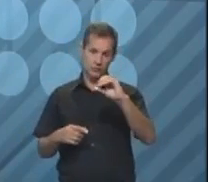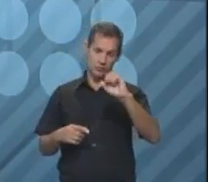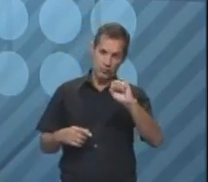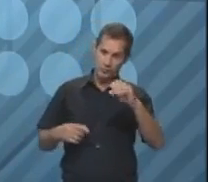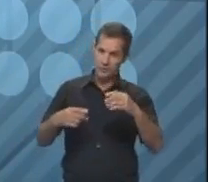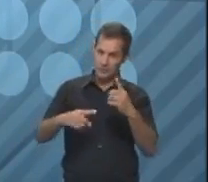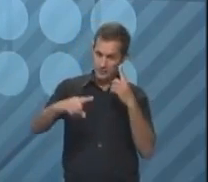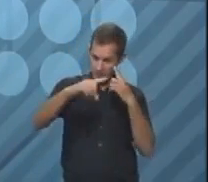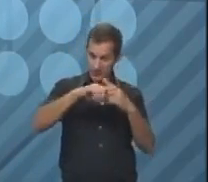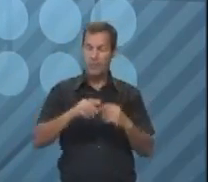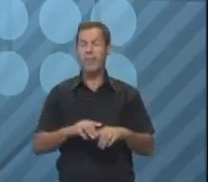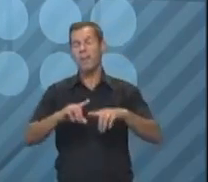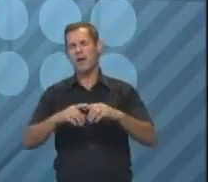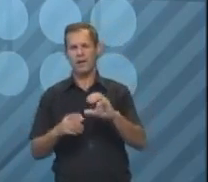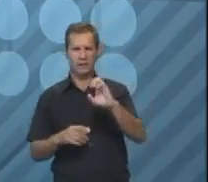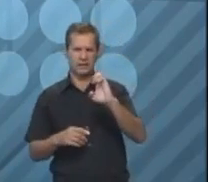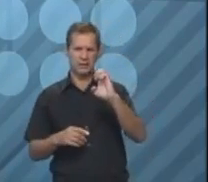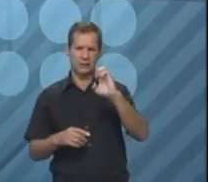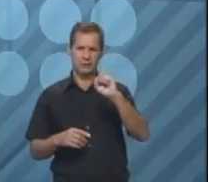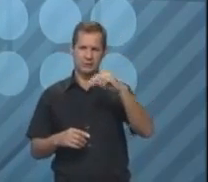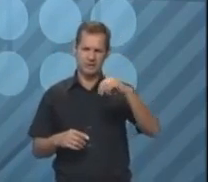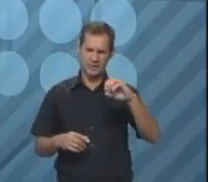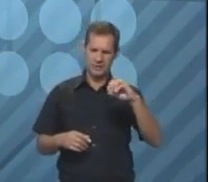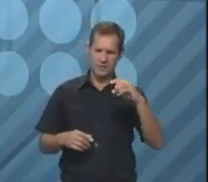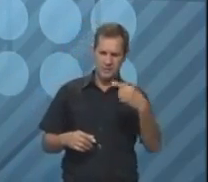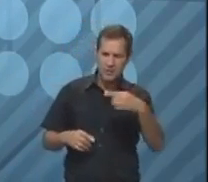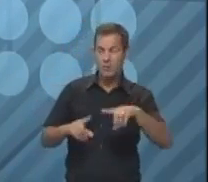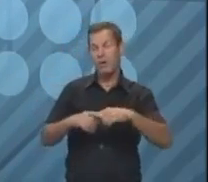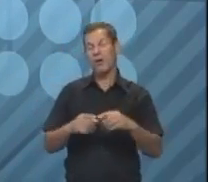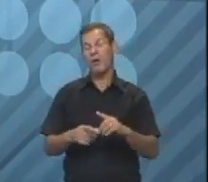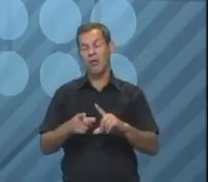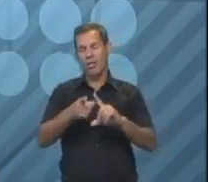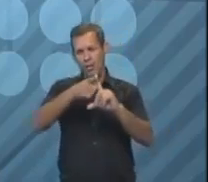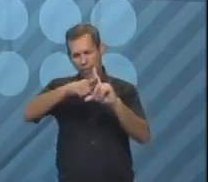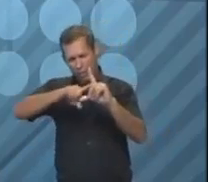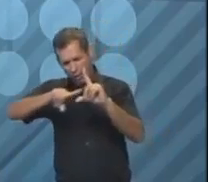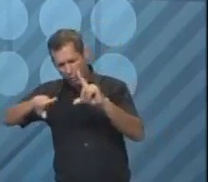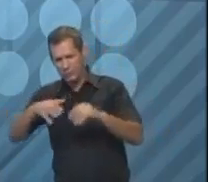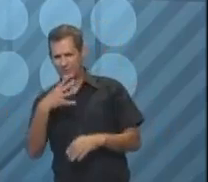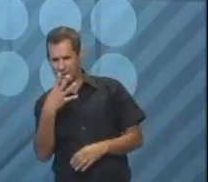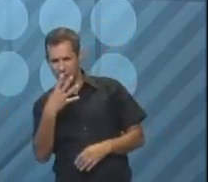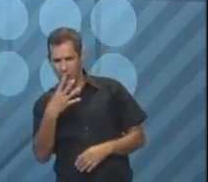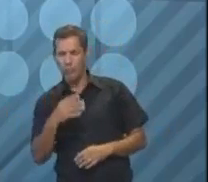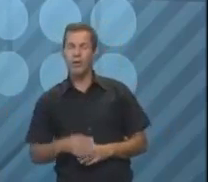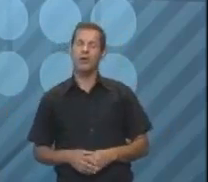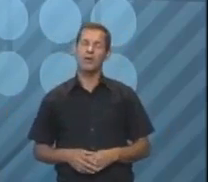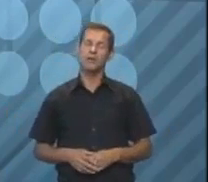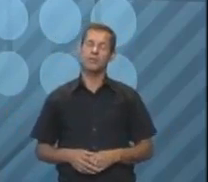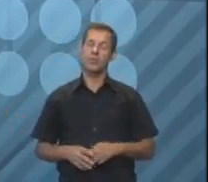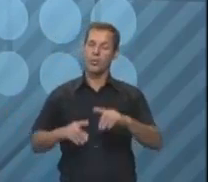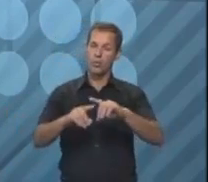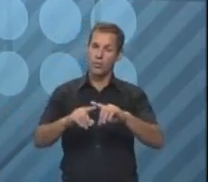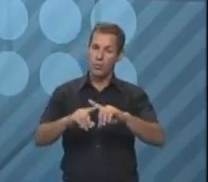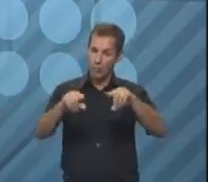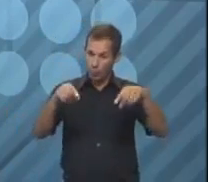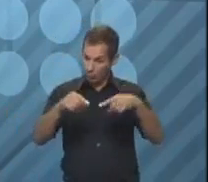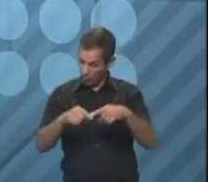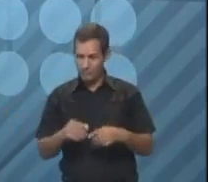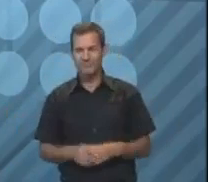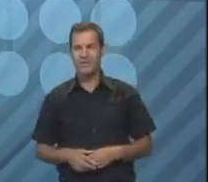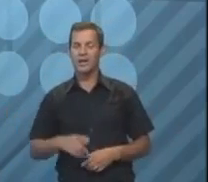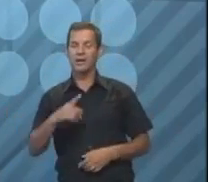positivo. Tá, seno negativo e cosseno positivo, o ângulo ele vai estar no quarto quadrante. Então, ele não vai estar lá no primeiro, ele vai